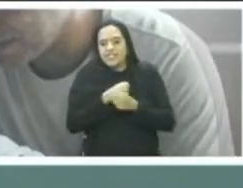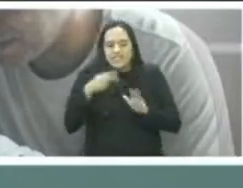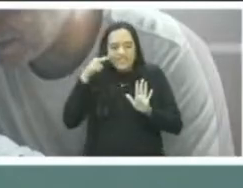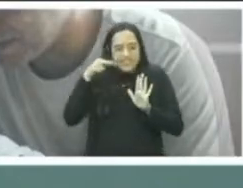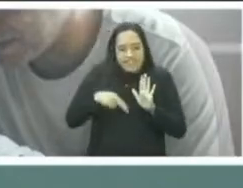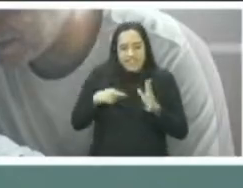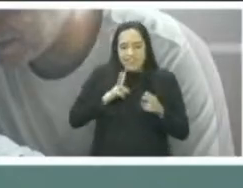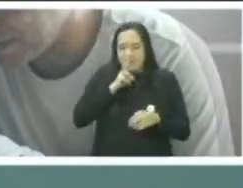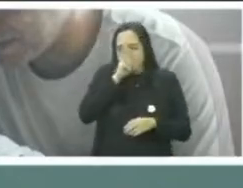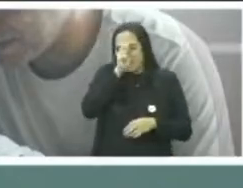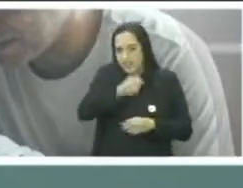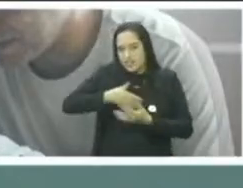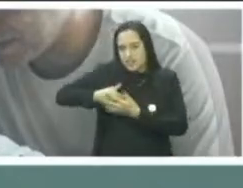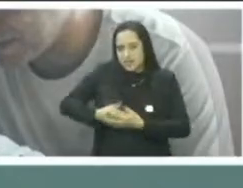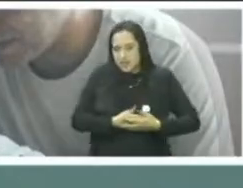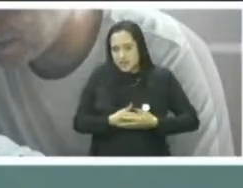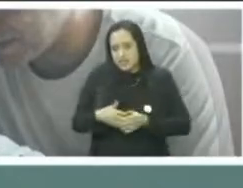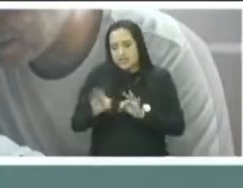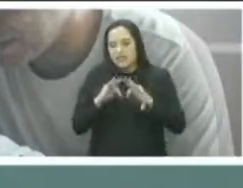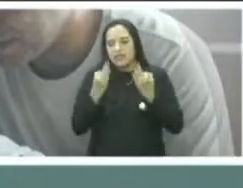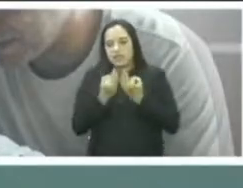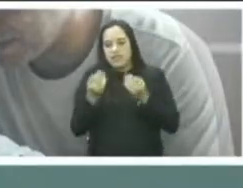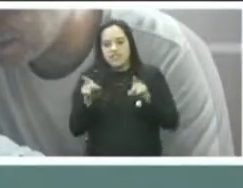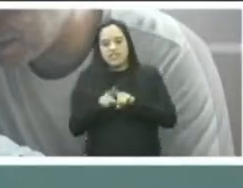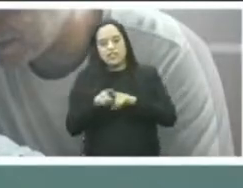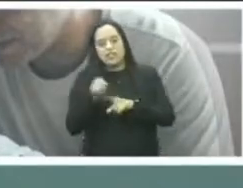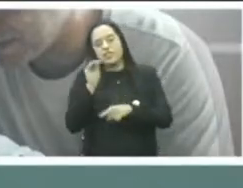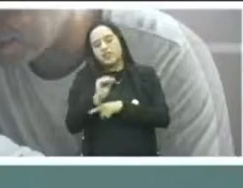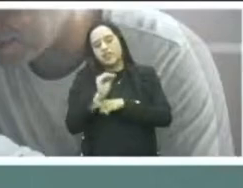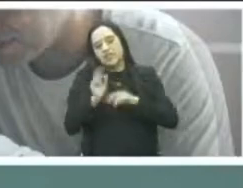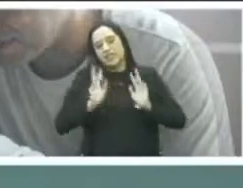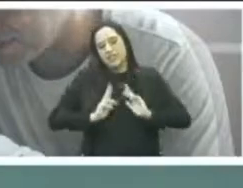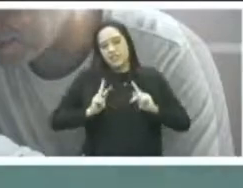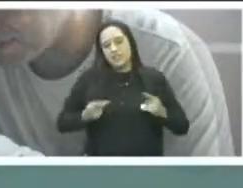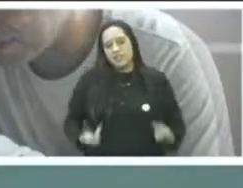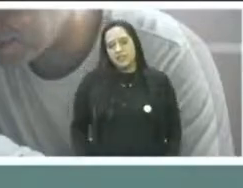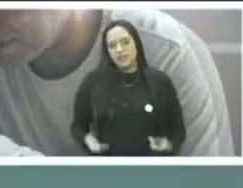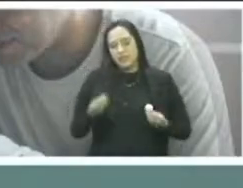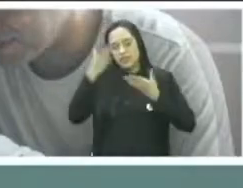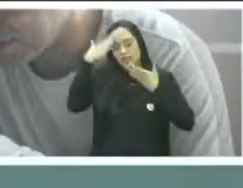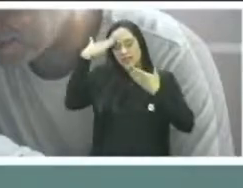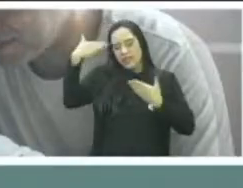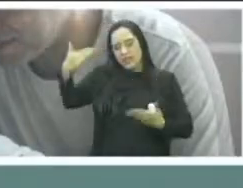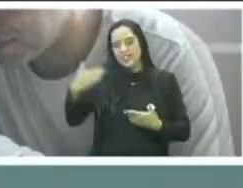e do cuidado humanizado. Muito obrigado, tenham um excelente dia!